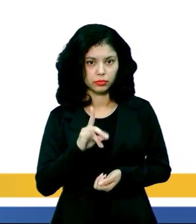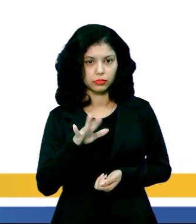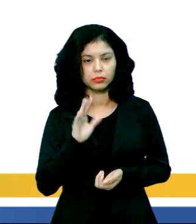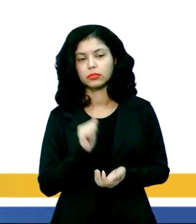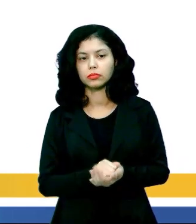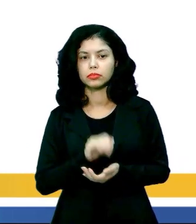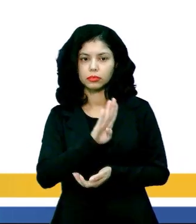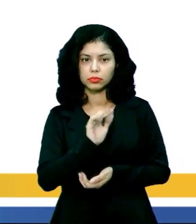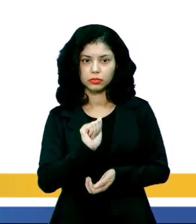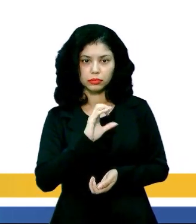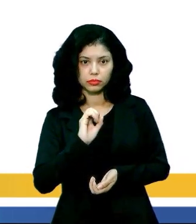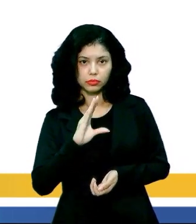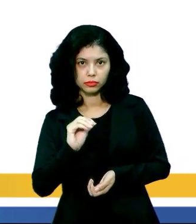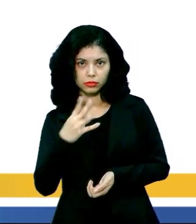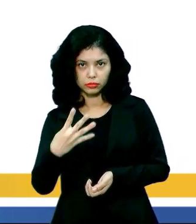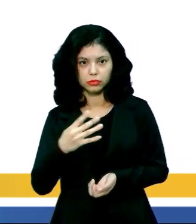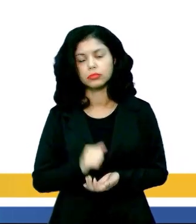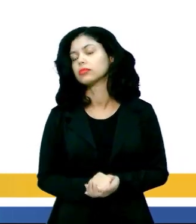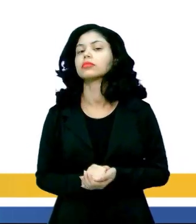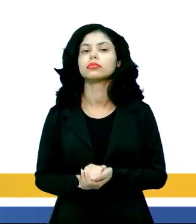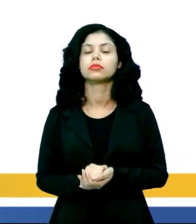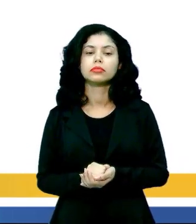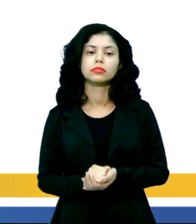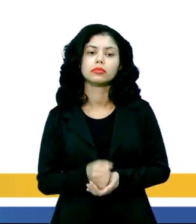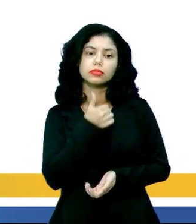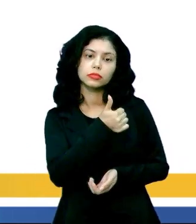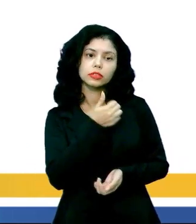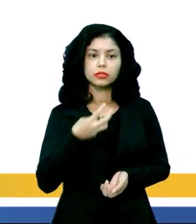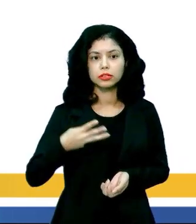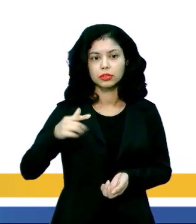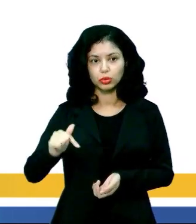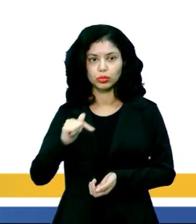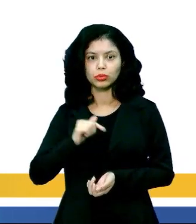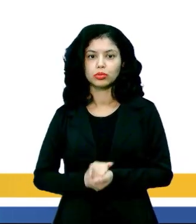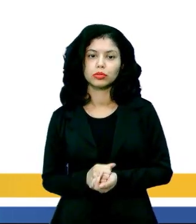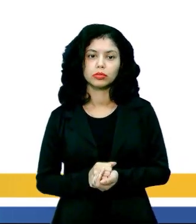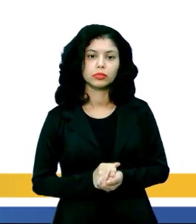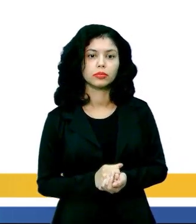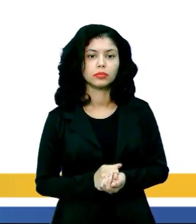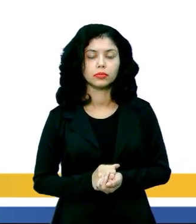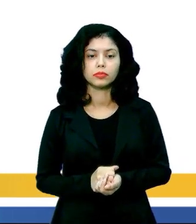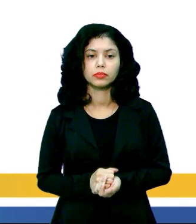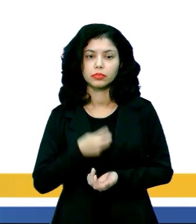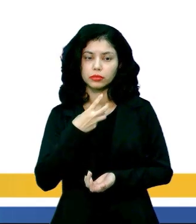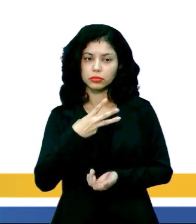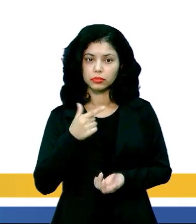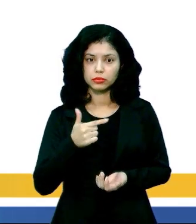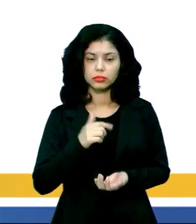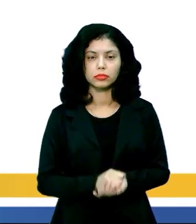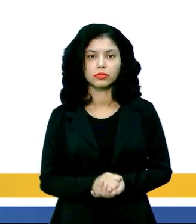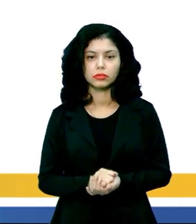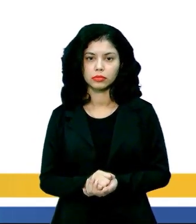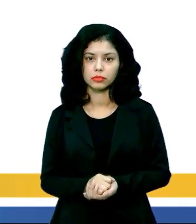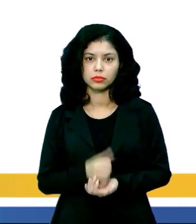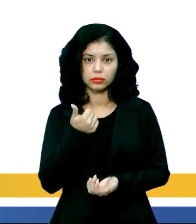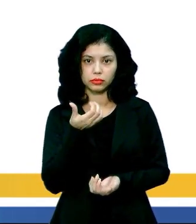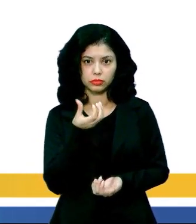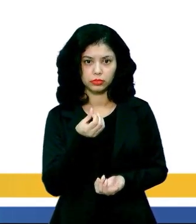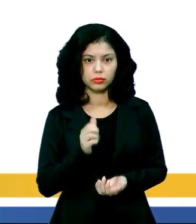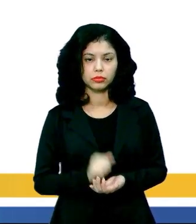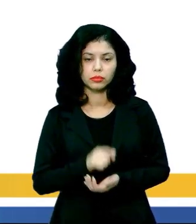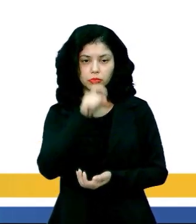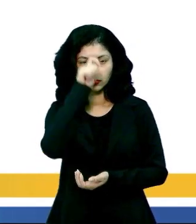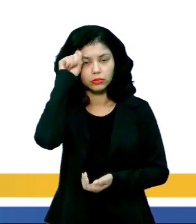sulfato de bário é BaSO4. Então, o bário é 137, o enxofre é 32 e o oxigênio é